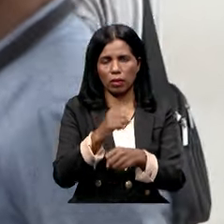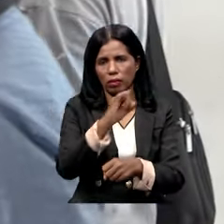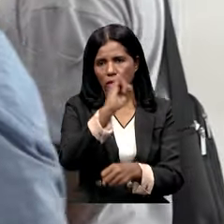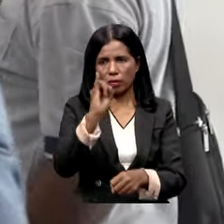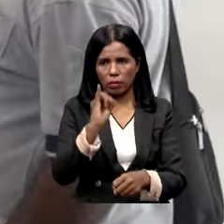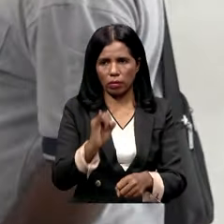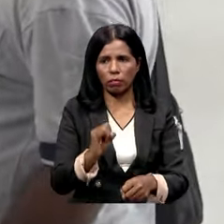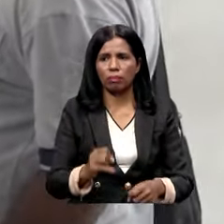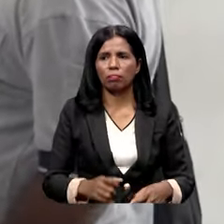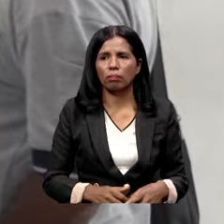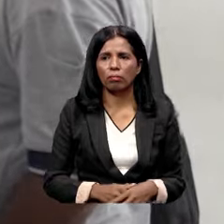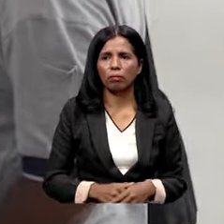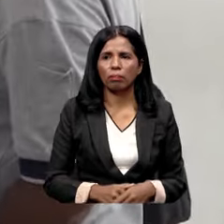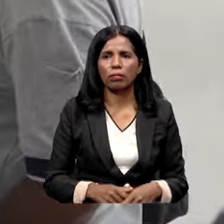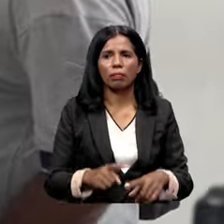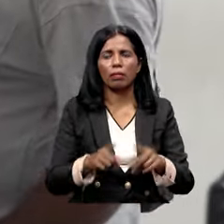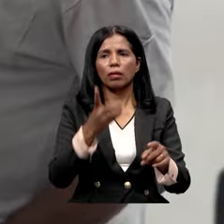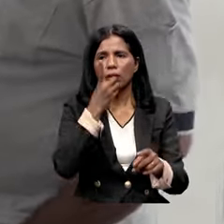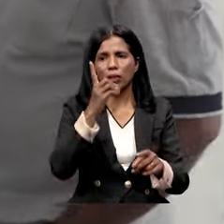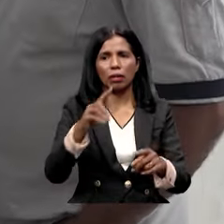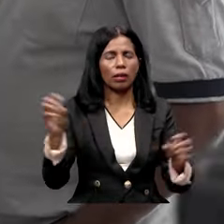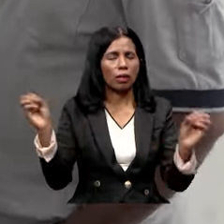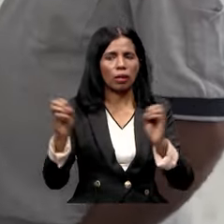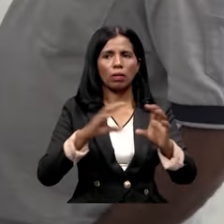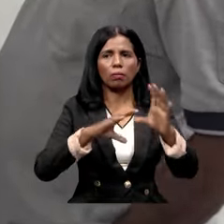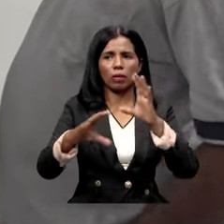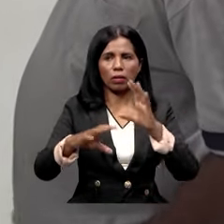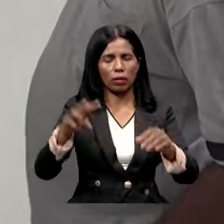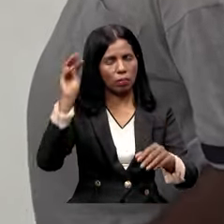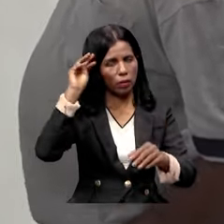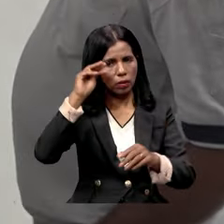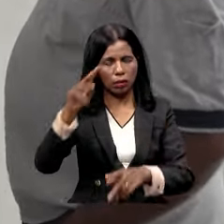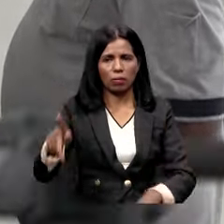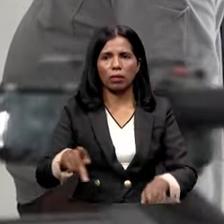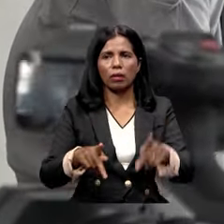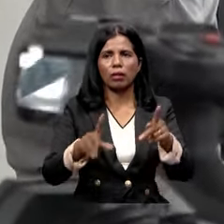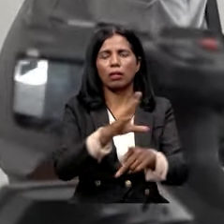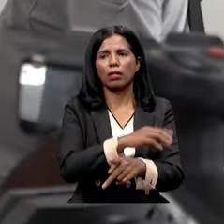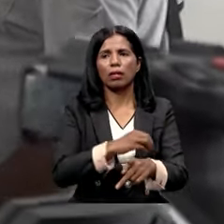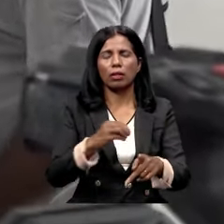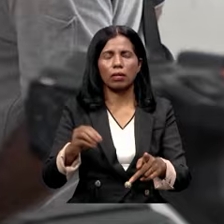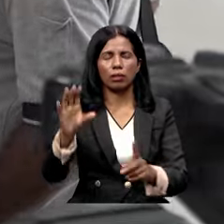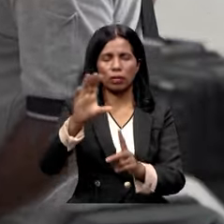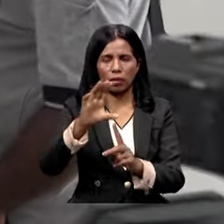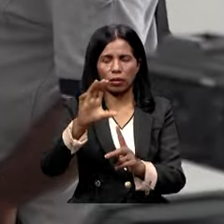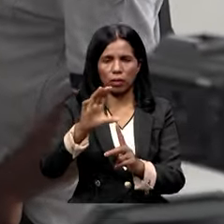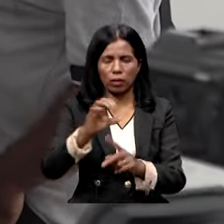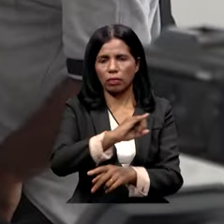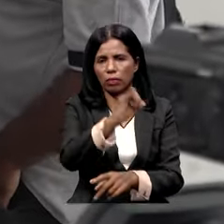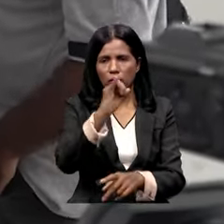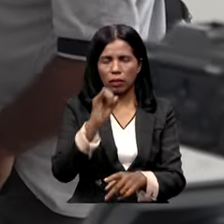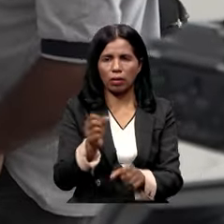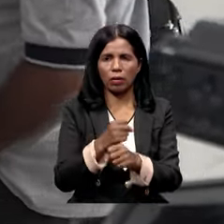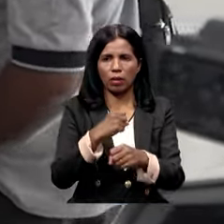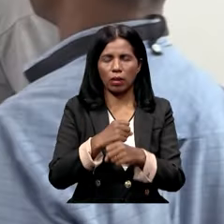identificação. Mai bem ni declara la halo comunicação ba iha Ministério Público. Normalmente, comandante chefe investigação